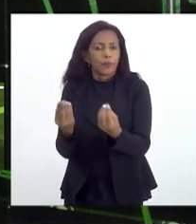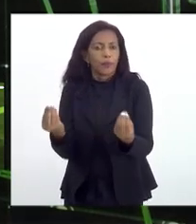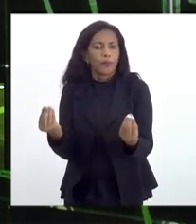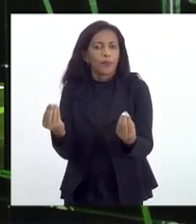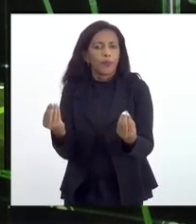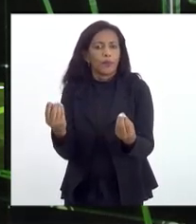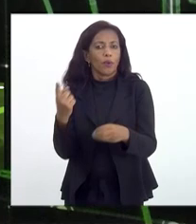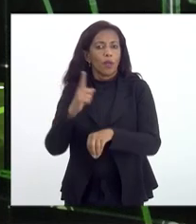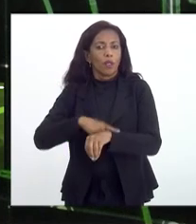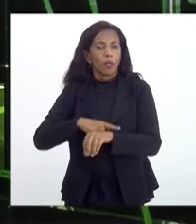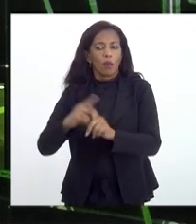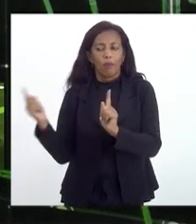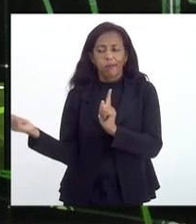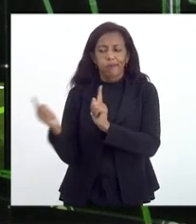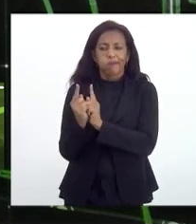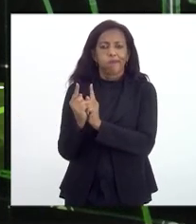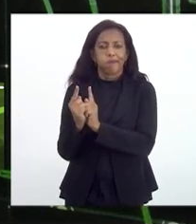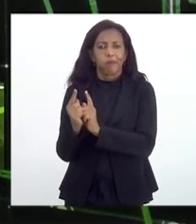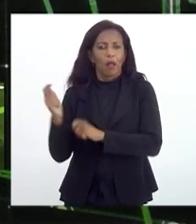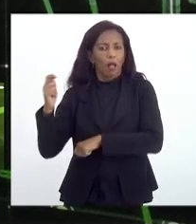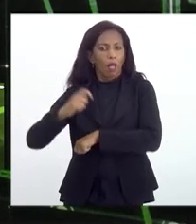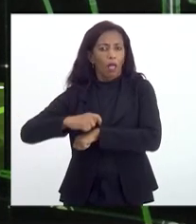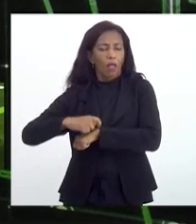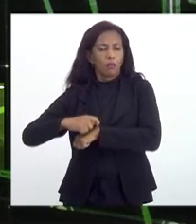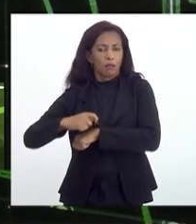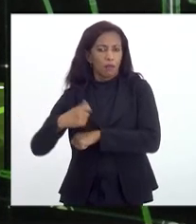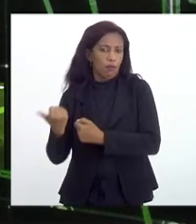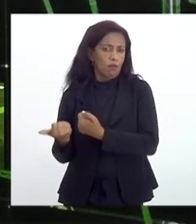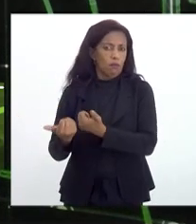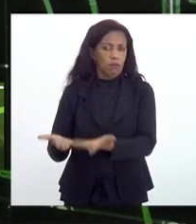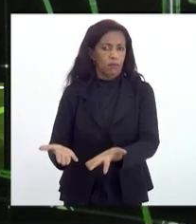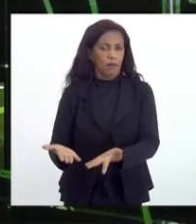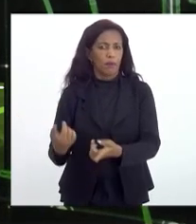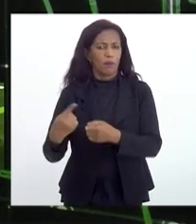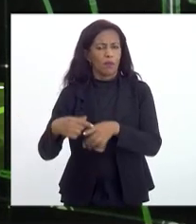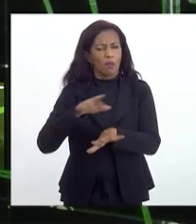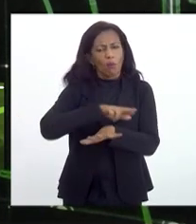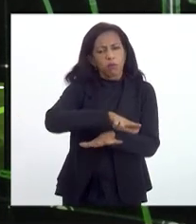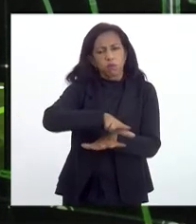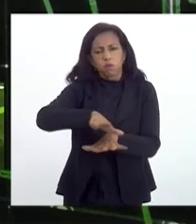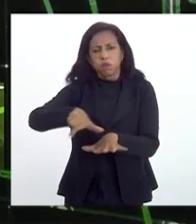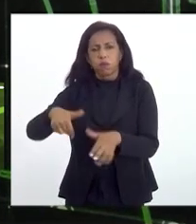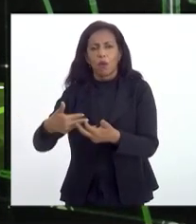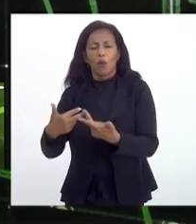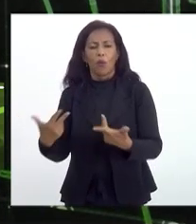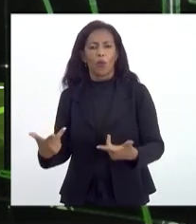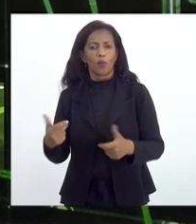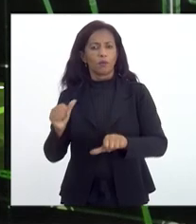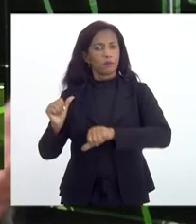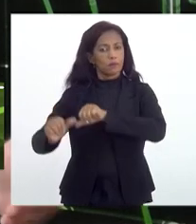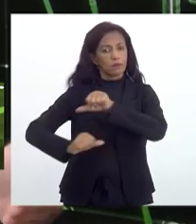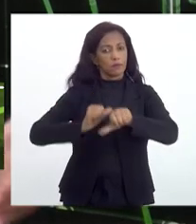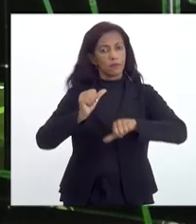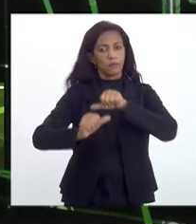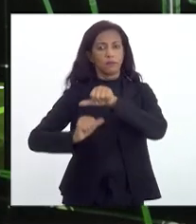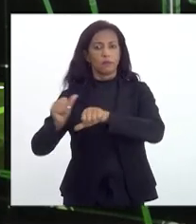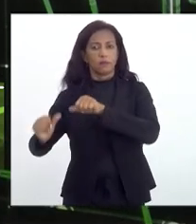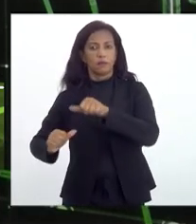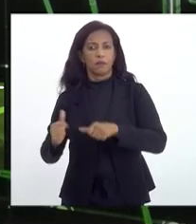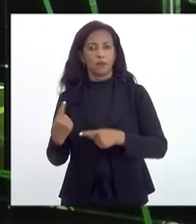o prazo para que a gente consiga ter tempo de entregar. Porque tem uma série de coisas que têm que ser refeitas, porque a gente só terá